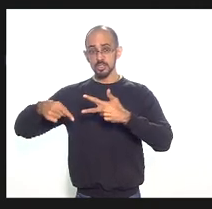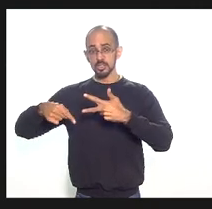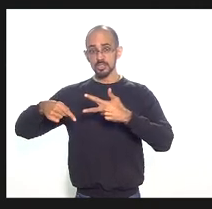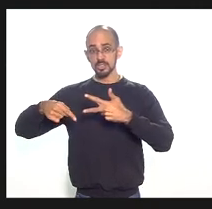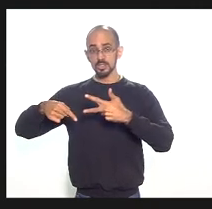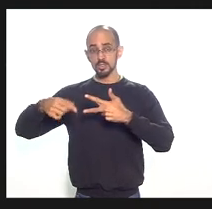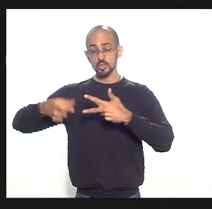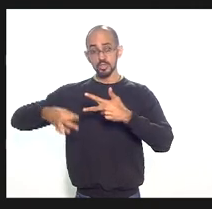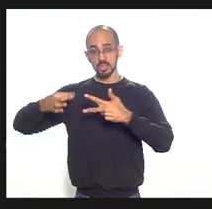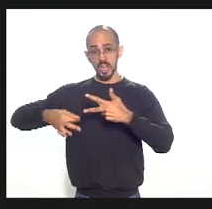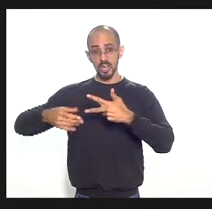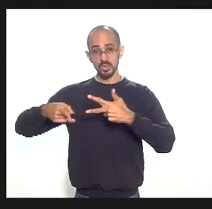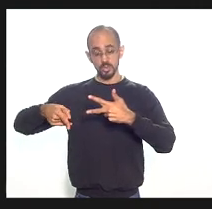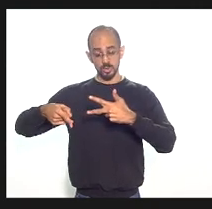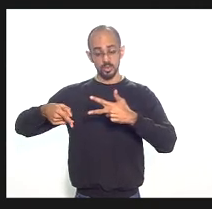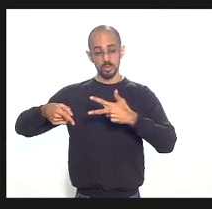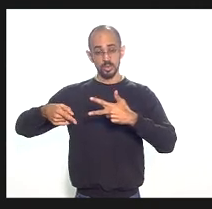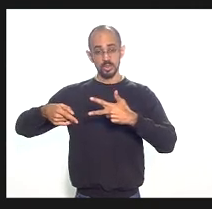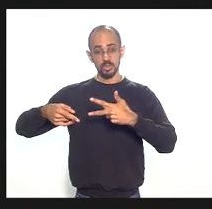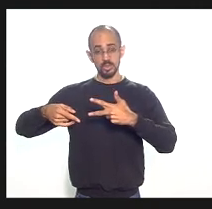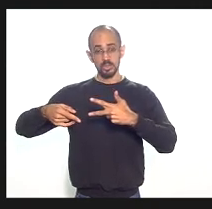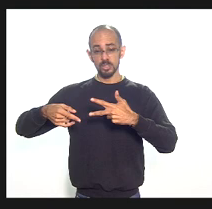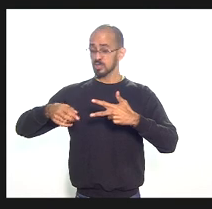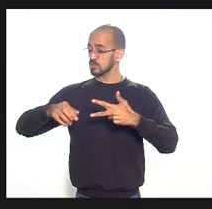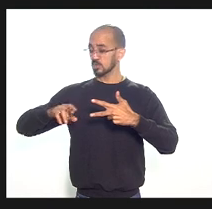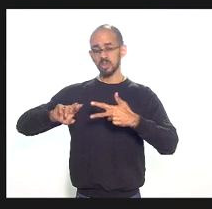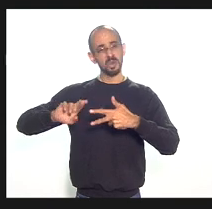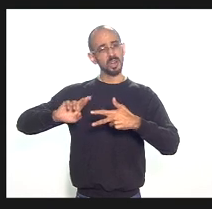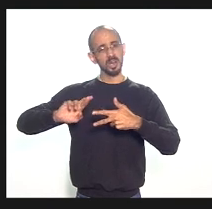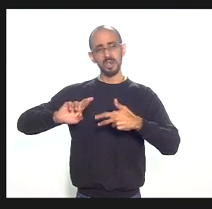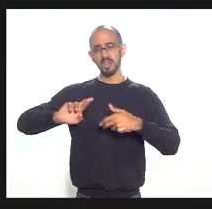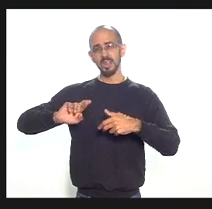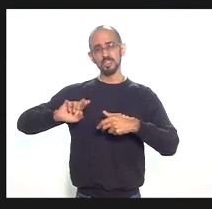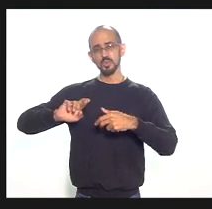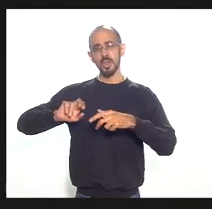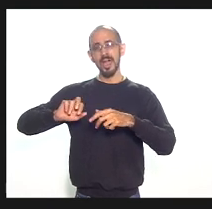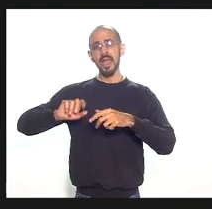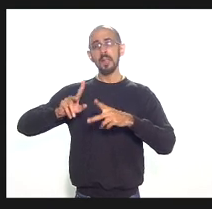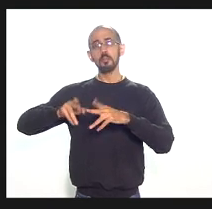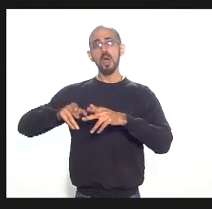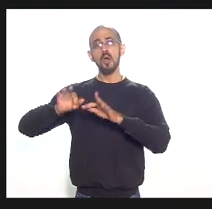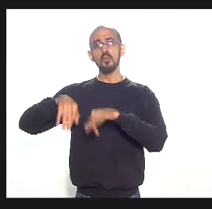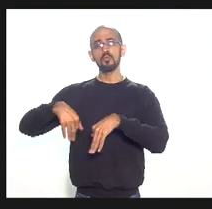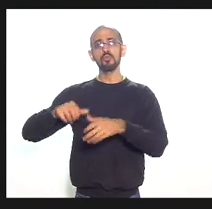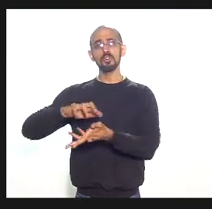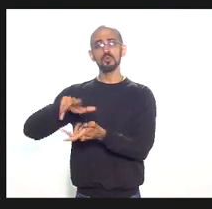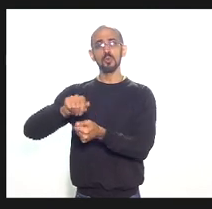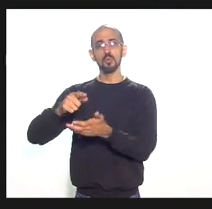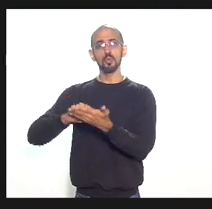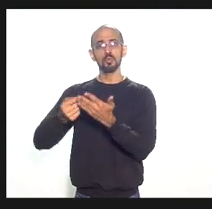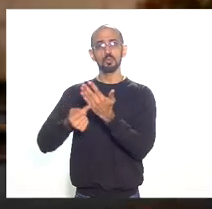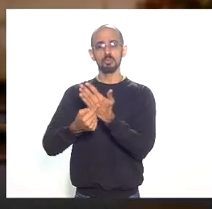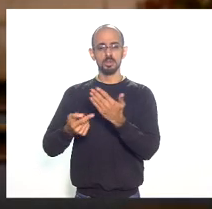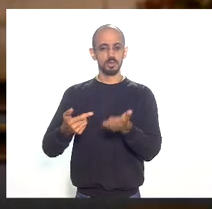legislativo, para o poder judiciário. Isso é o fim do mundo nesse momento. Obrigada, senhor presidente.